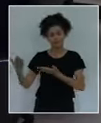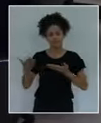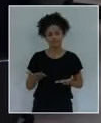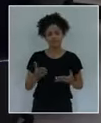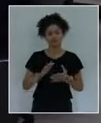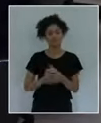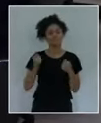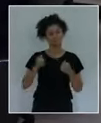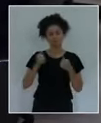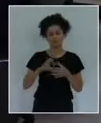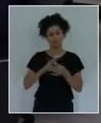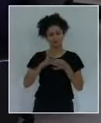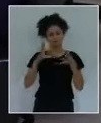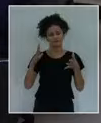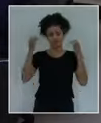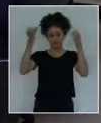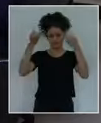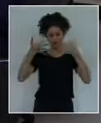sua explanação.